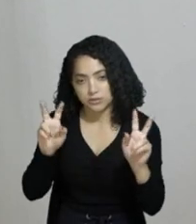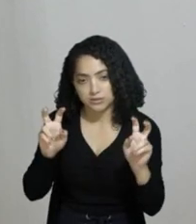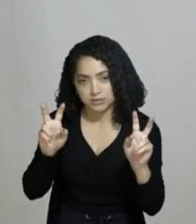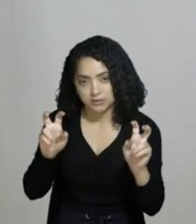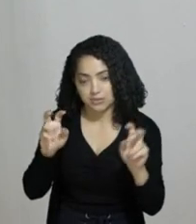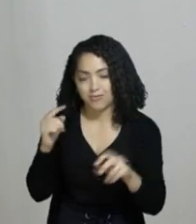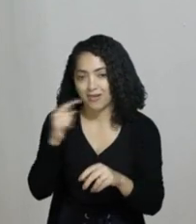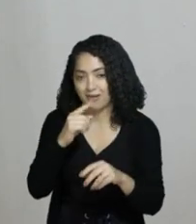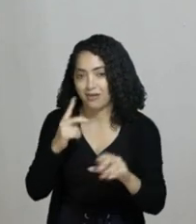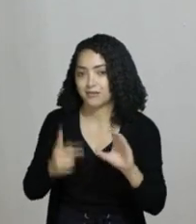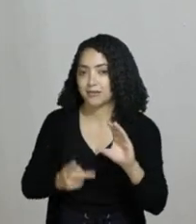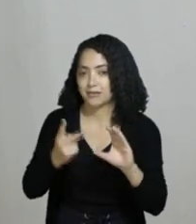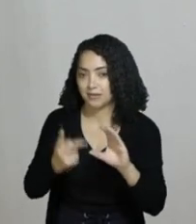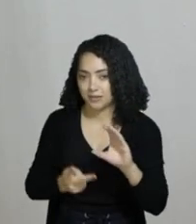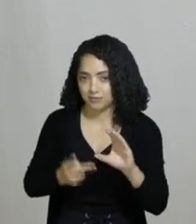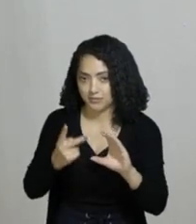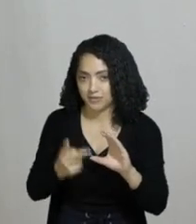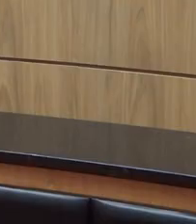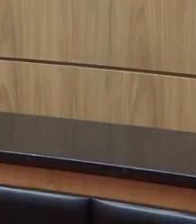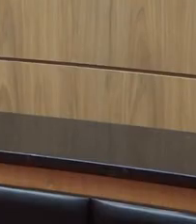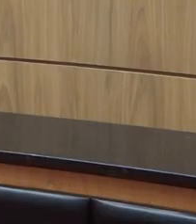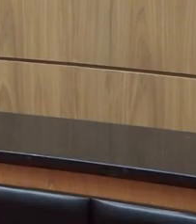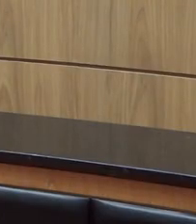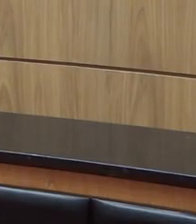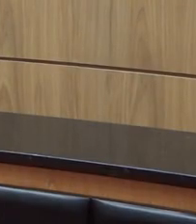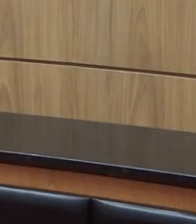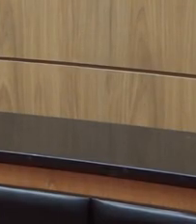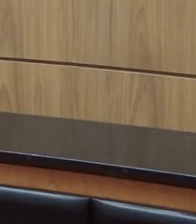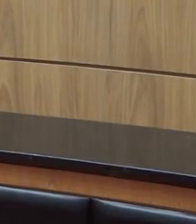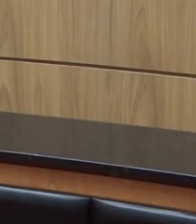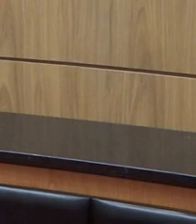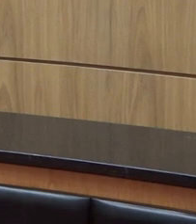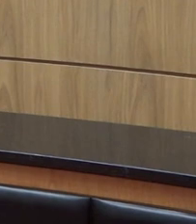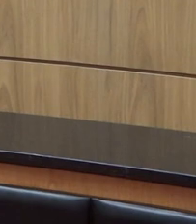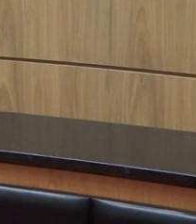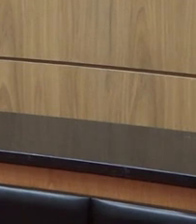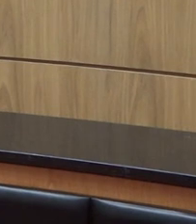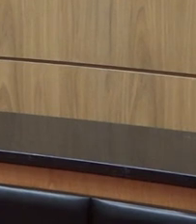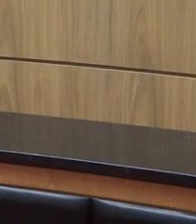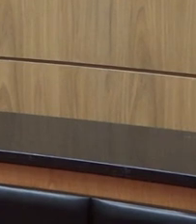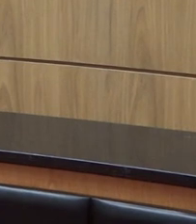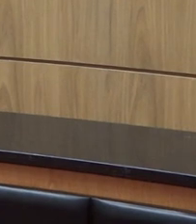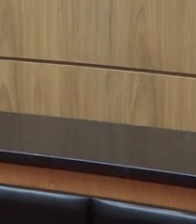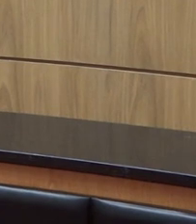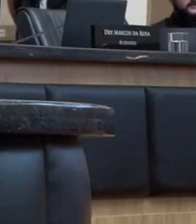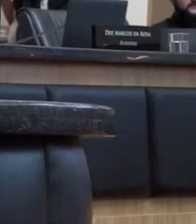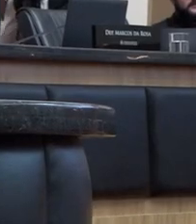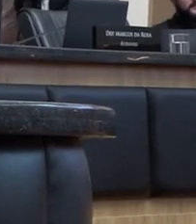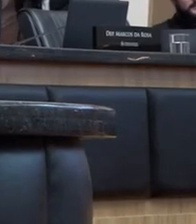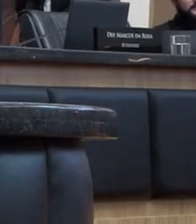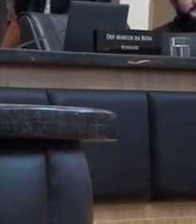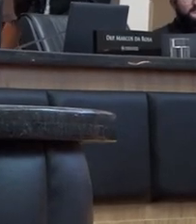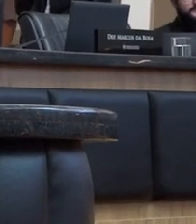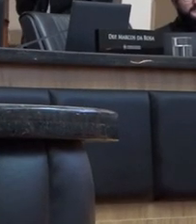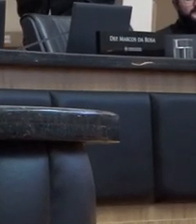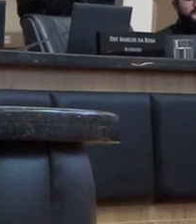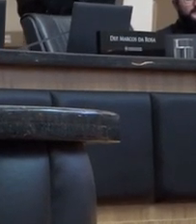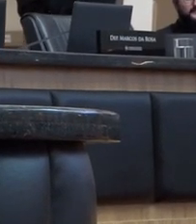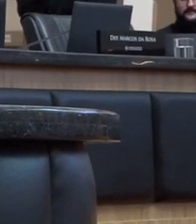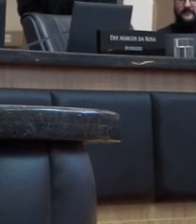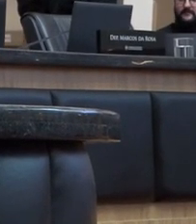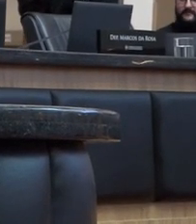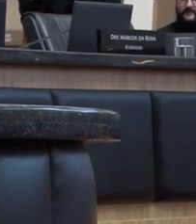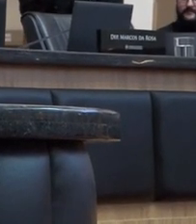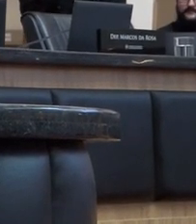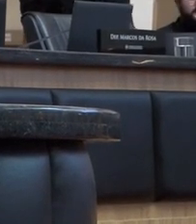câmara municipal no município de Florianópolis a deputada Ana campanhou no criticou a cartilha de atenção humanizada a interrupção